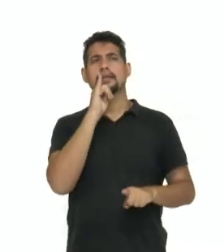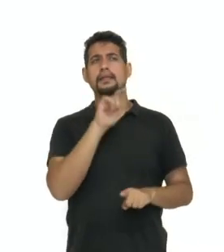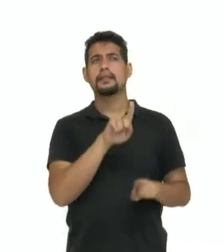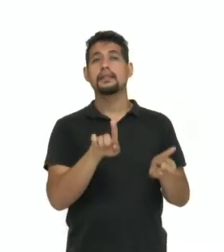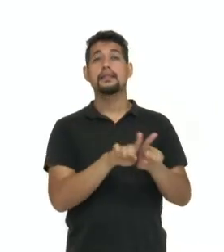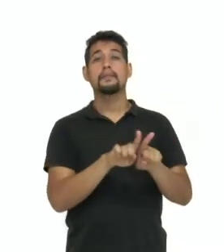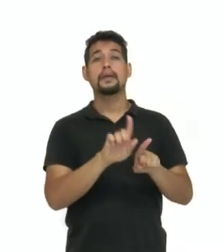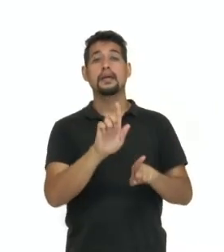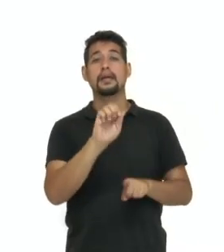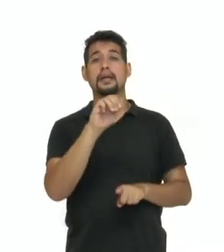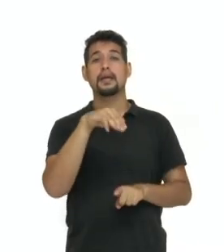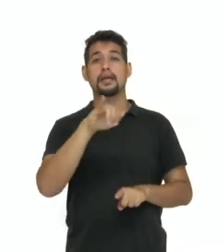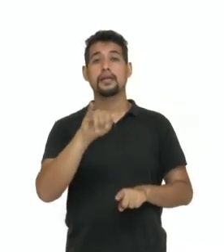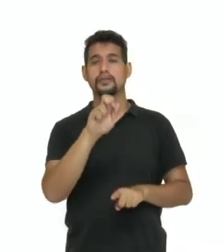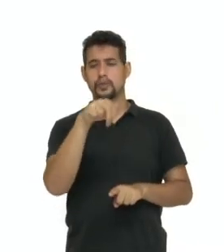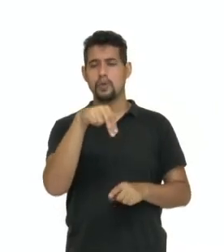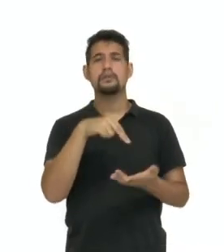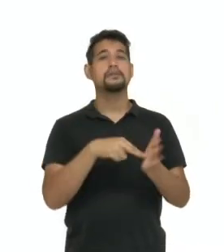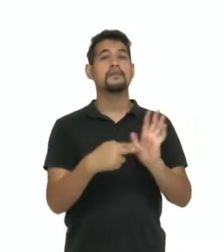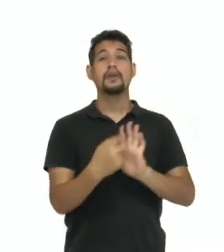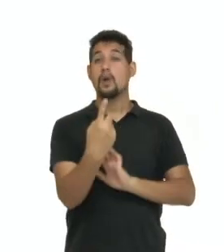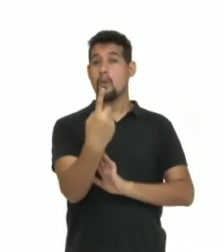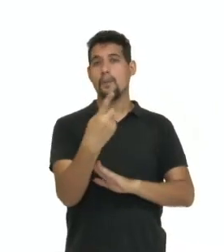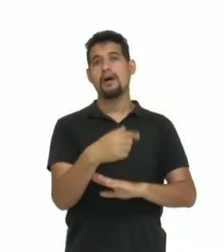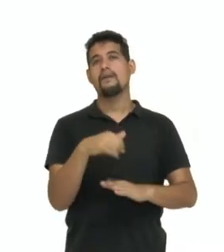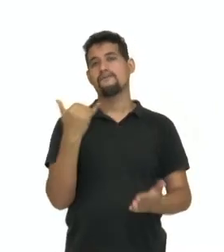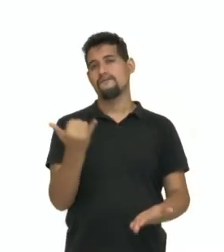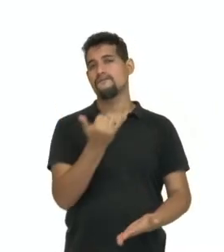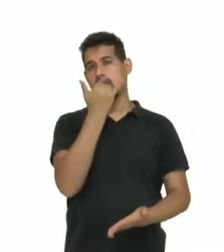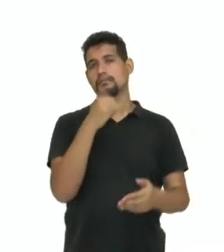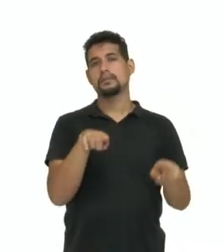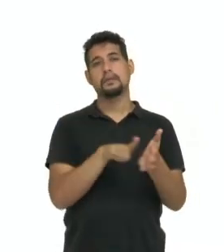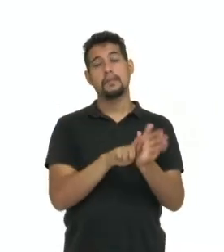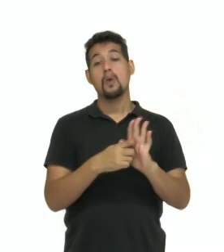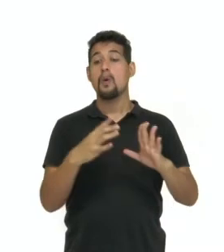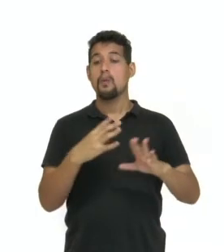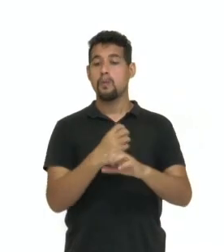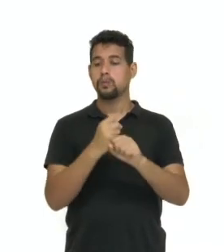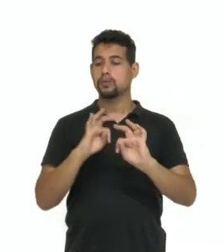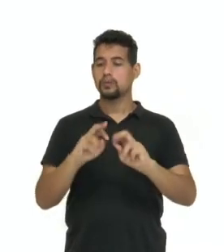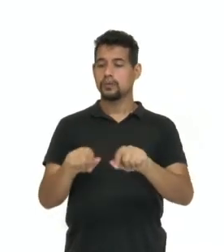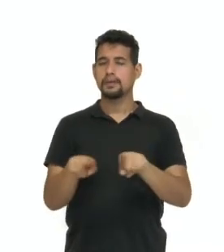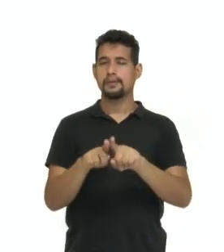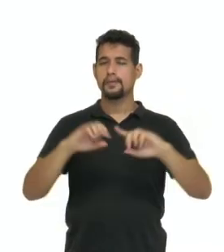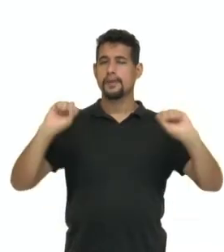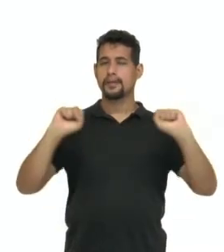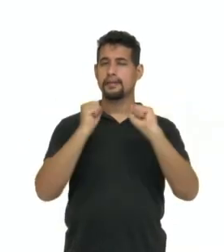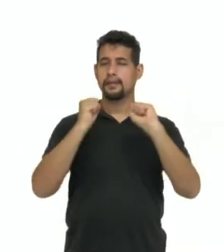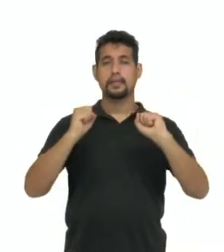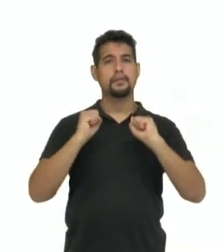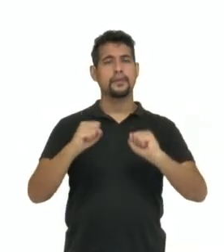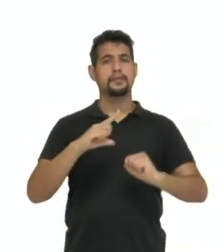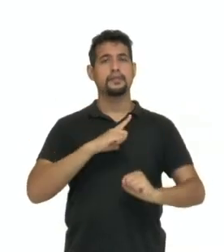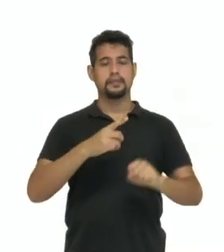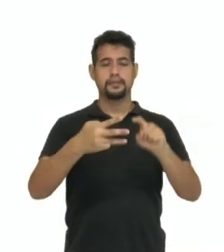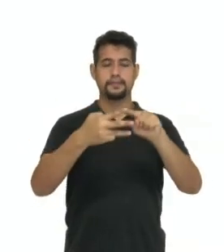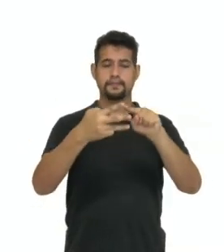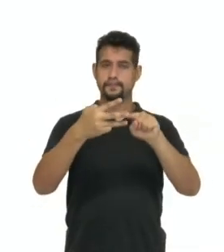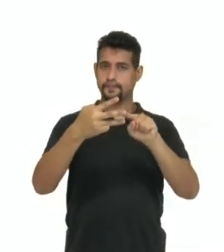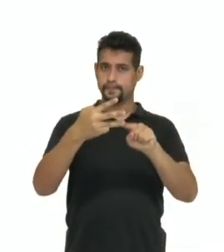equivale a uma falta ou a um ponto inteiro, e o atleta só pode obter